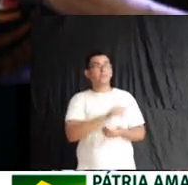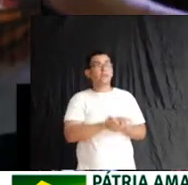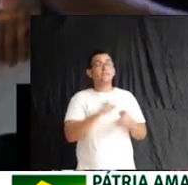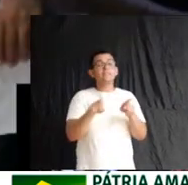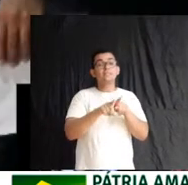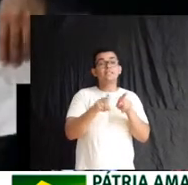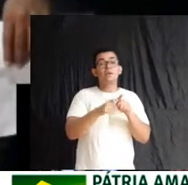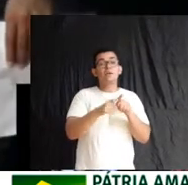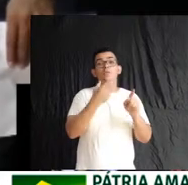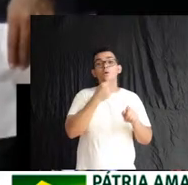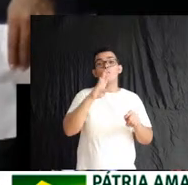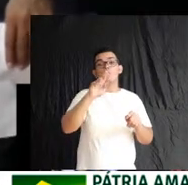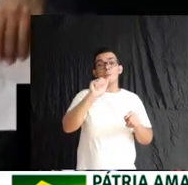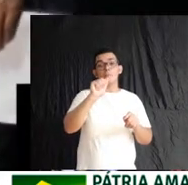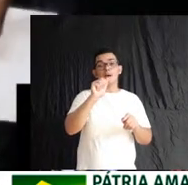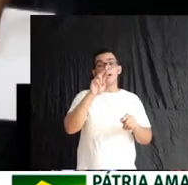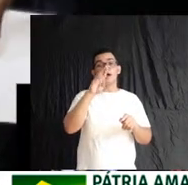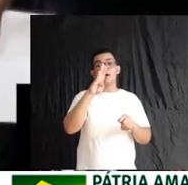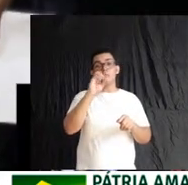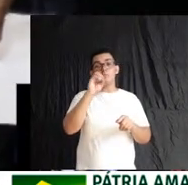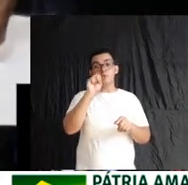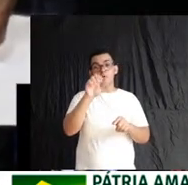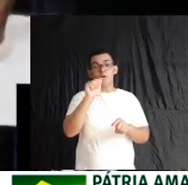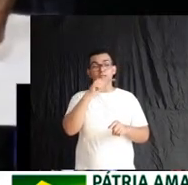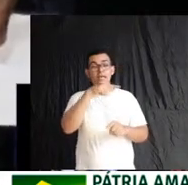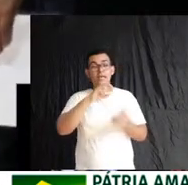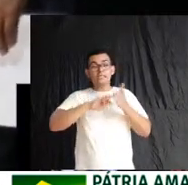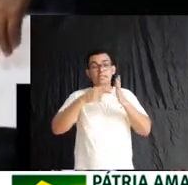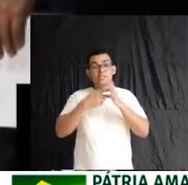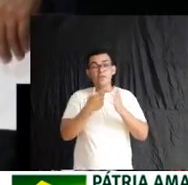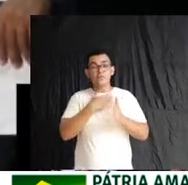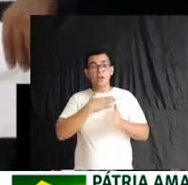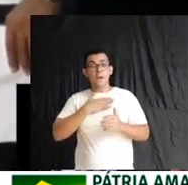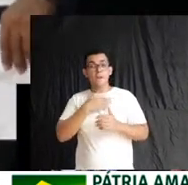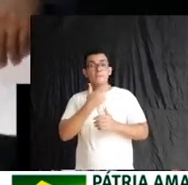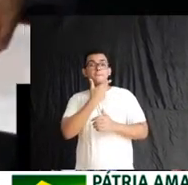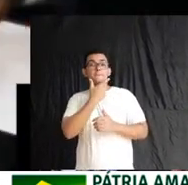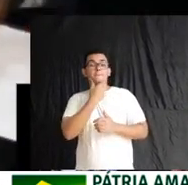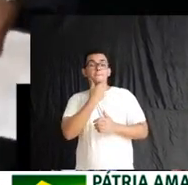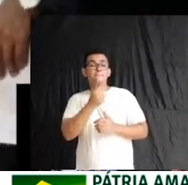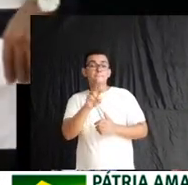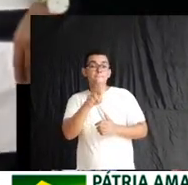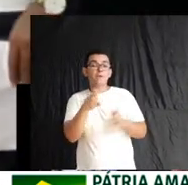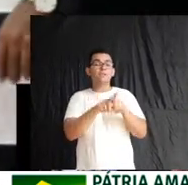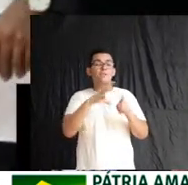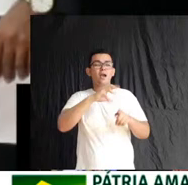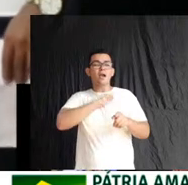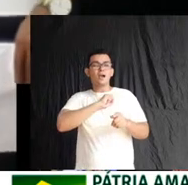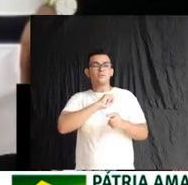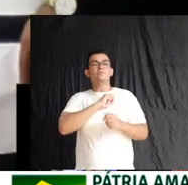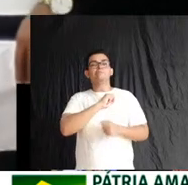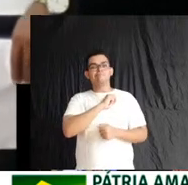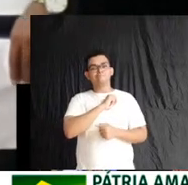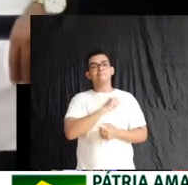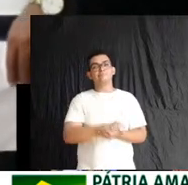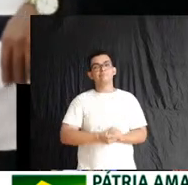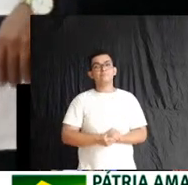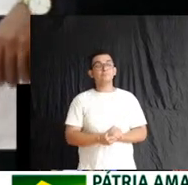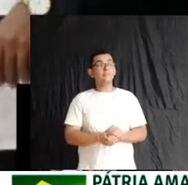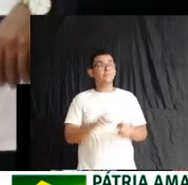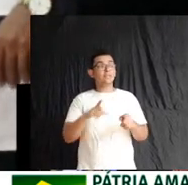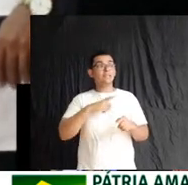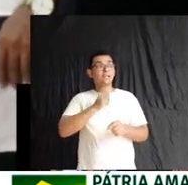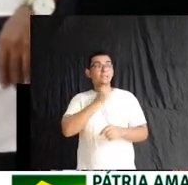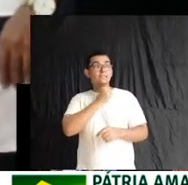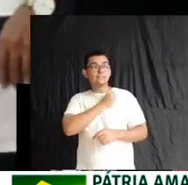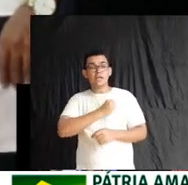Barbosa. Meu irmão, o irmão que eu não tive, irmão do meu coração, que eu amo demais. Ele sabe disso. Saudade